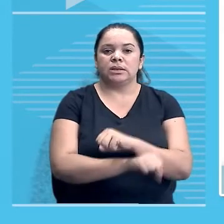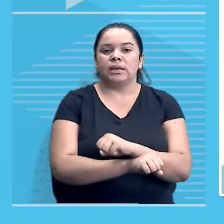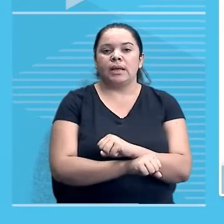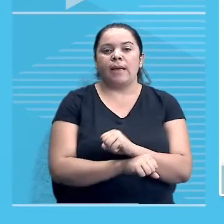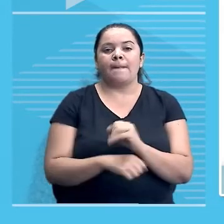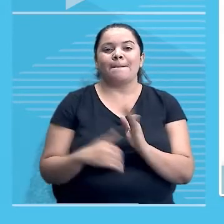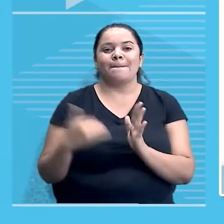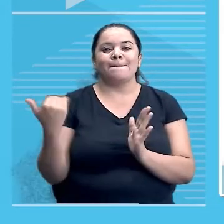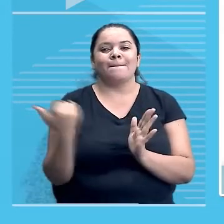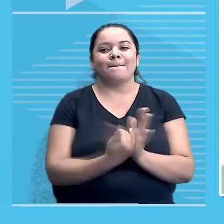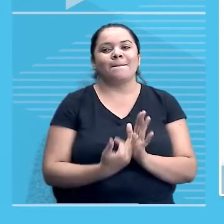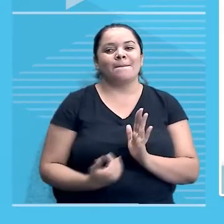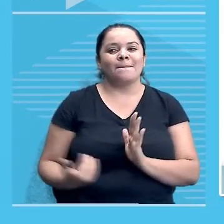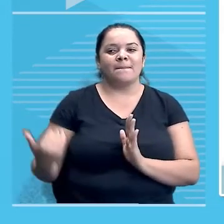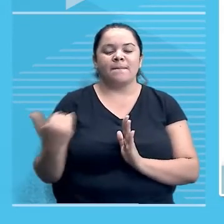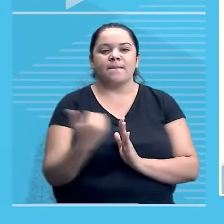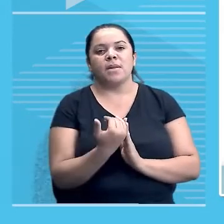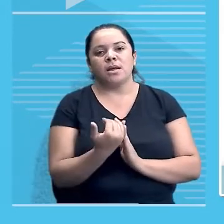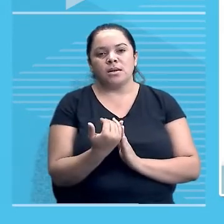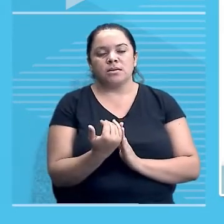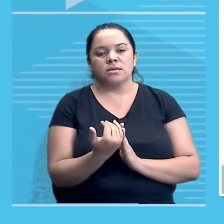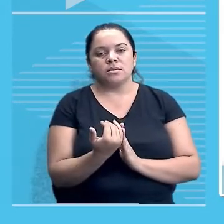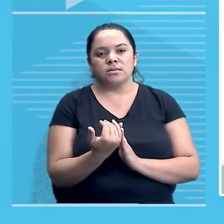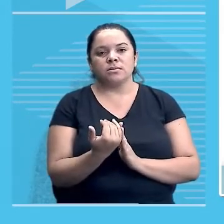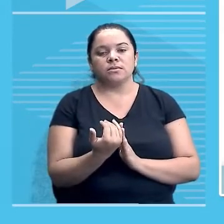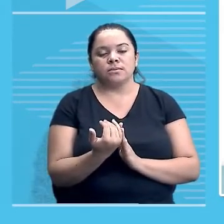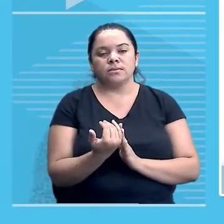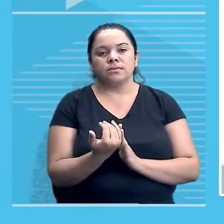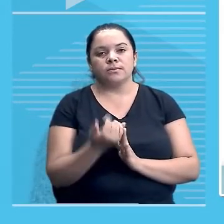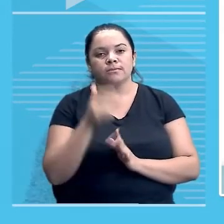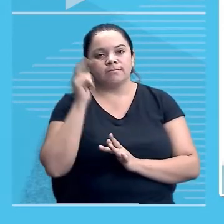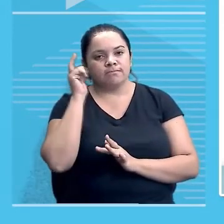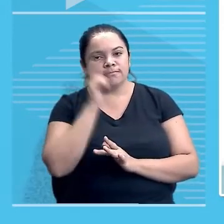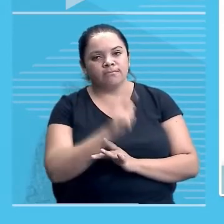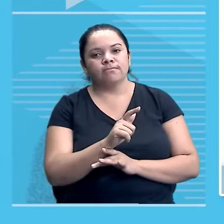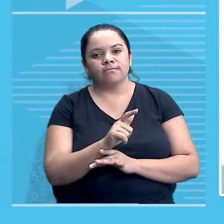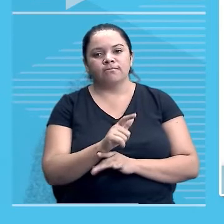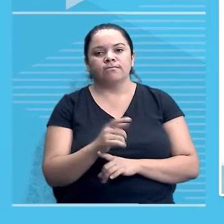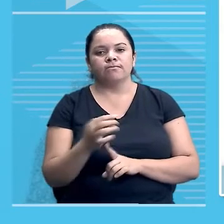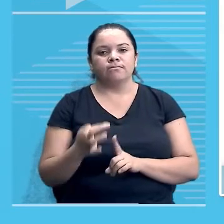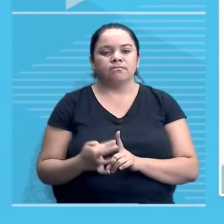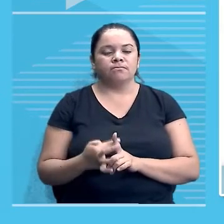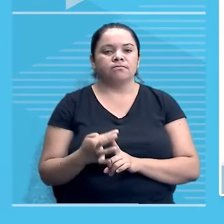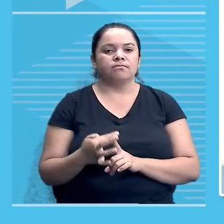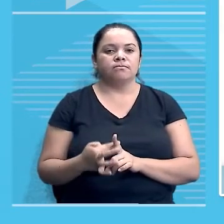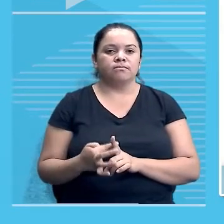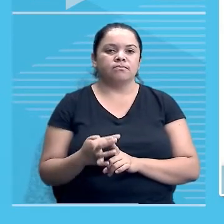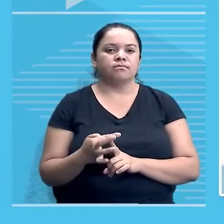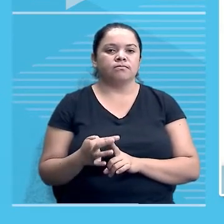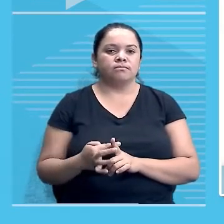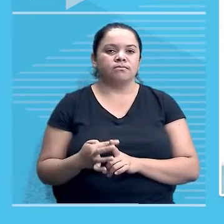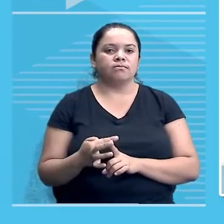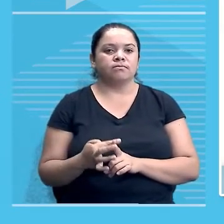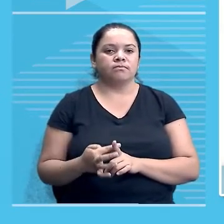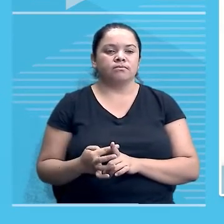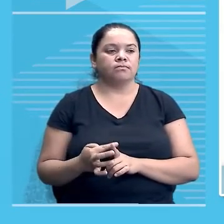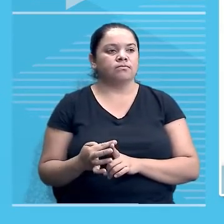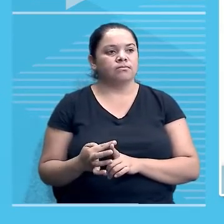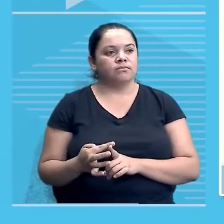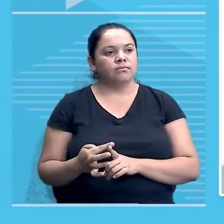conseguir variar na mesma taxa a temperatura dele.